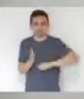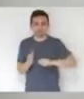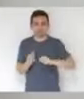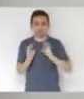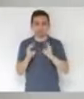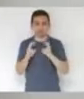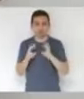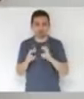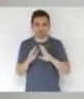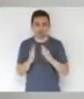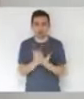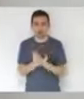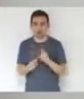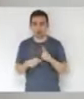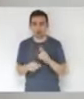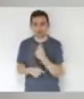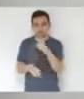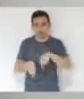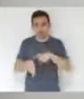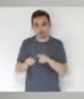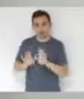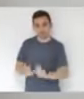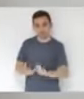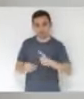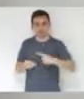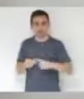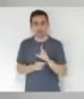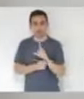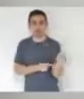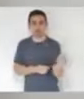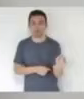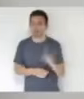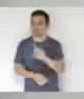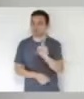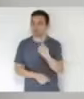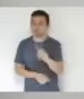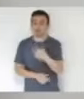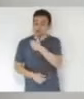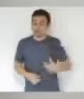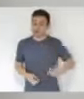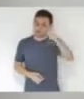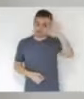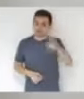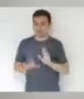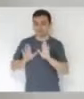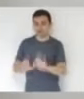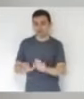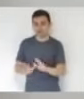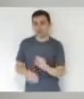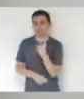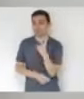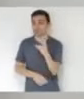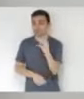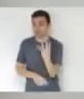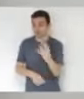hora na cidade e vazou, foi embora. Não, governador Moisés foi lá e ficou quase 24 horas na cidade, se